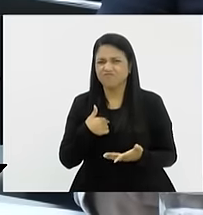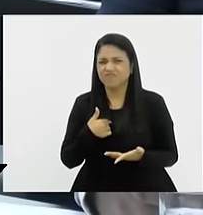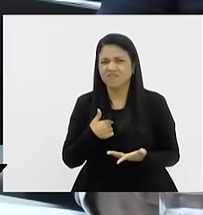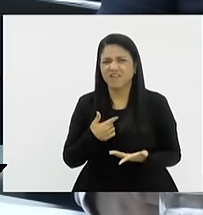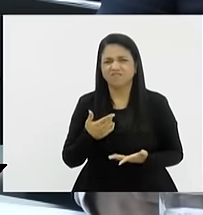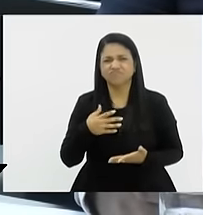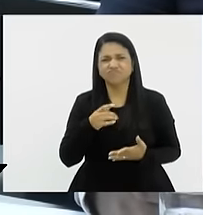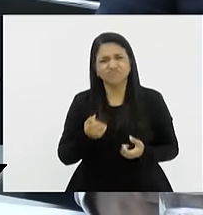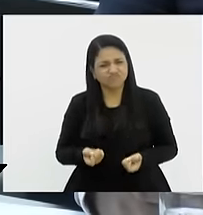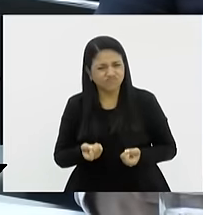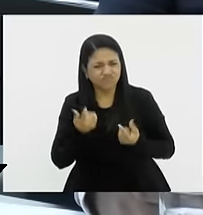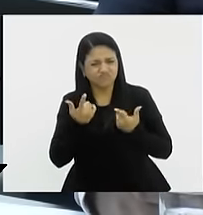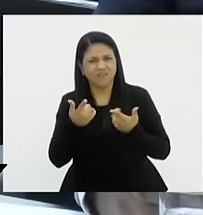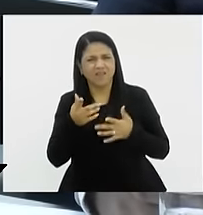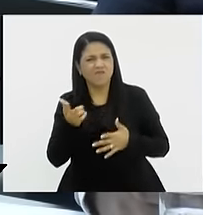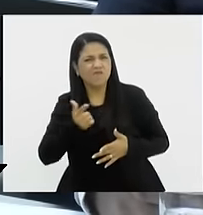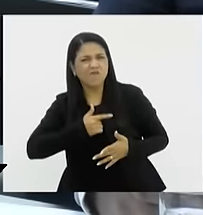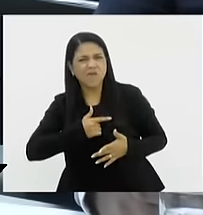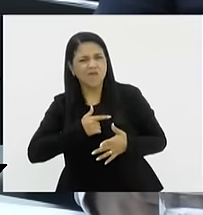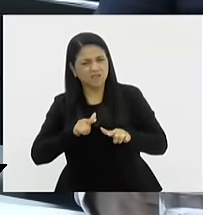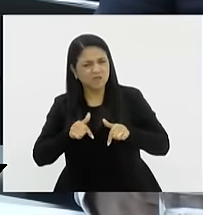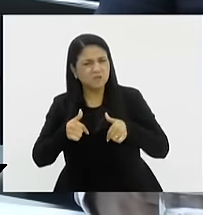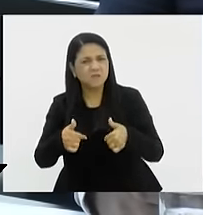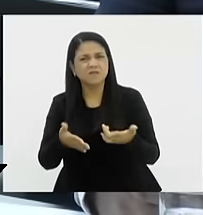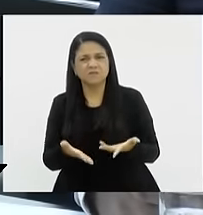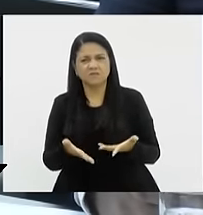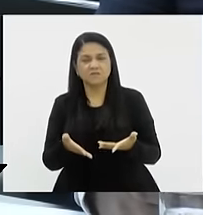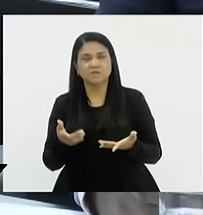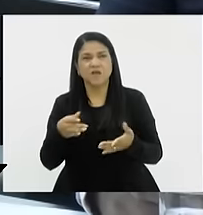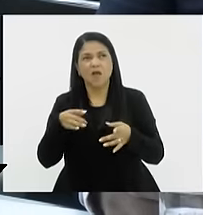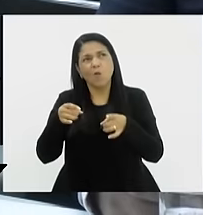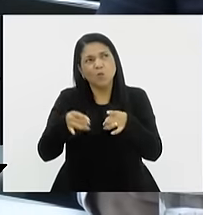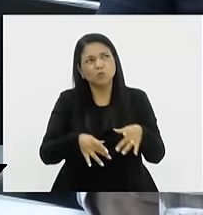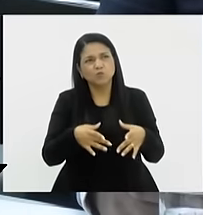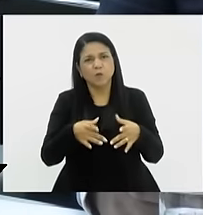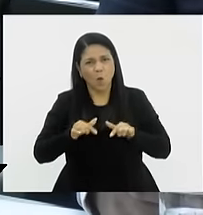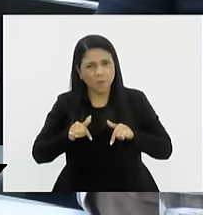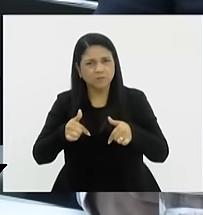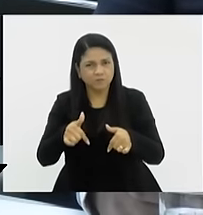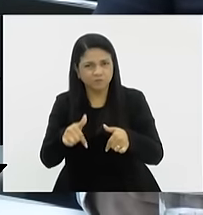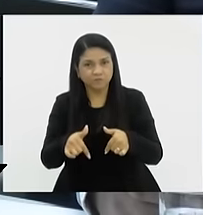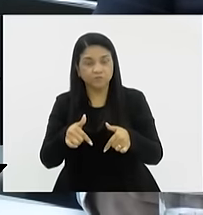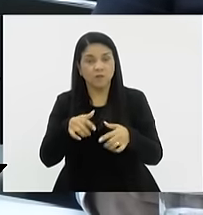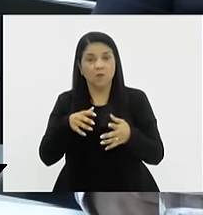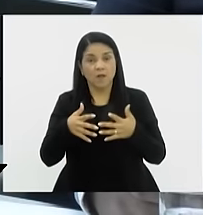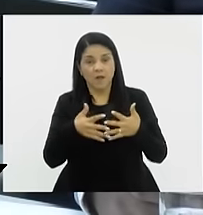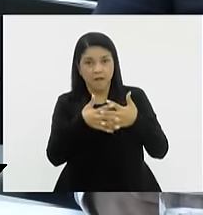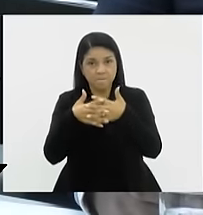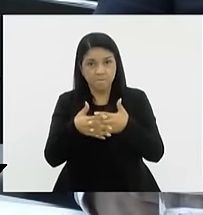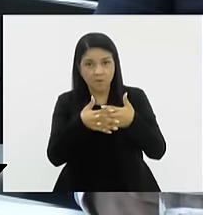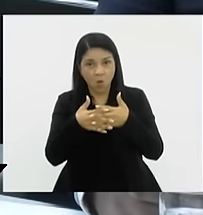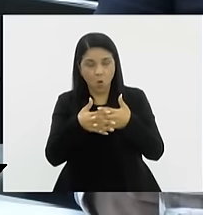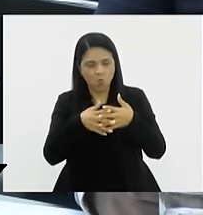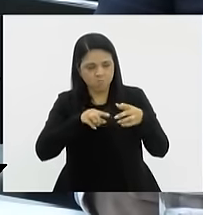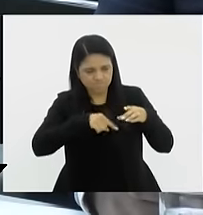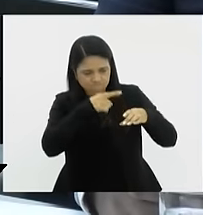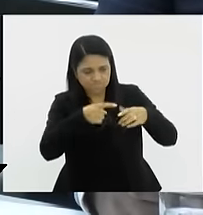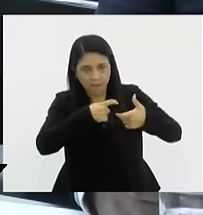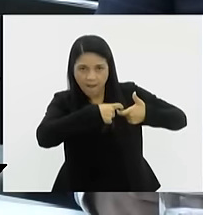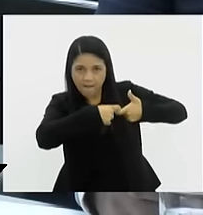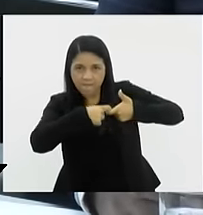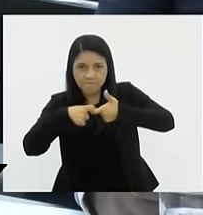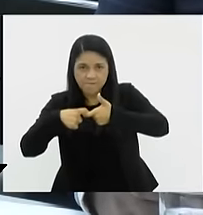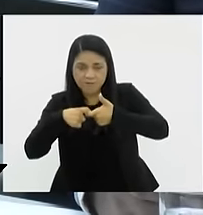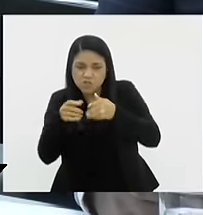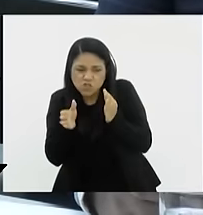macabras, que nessa última, por exemplo, os caminhões, os reboques, eles ficam escondidos em ruas